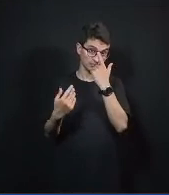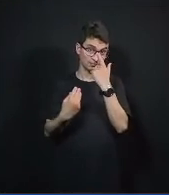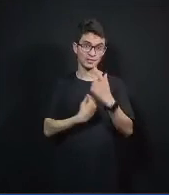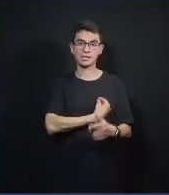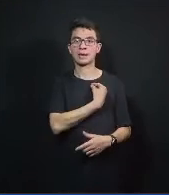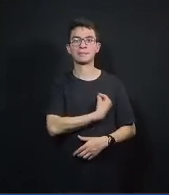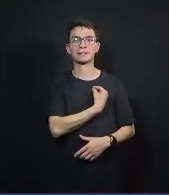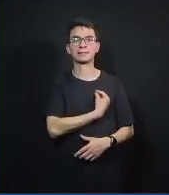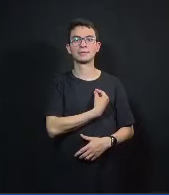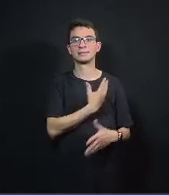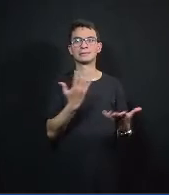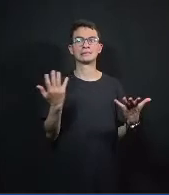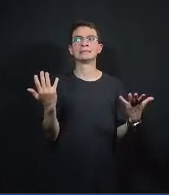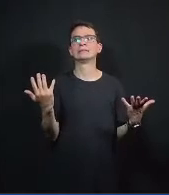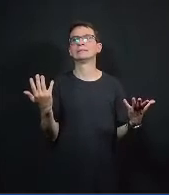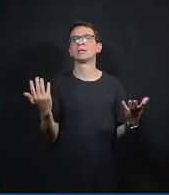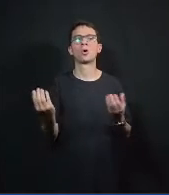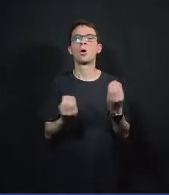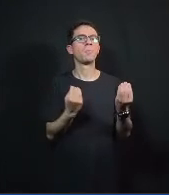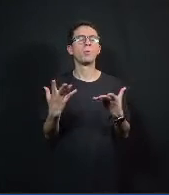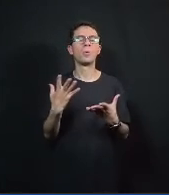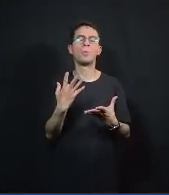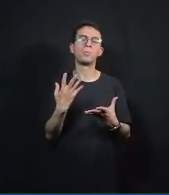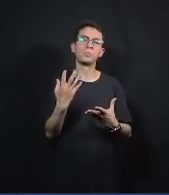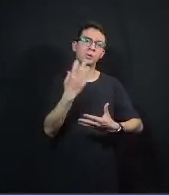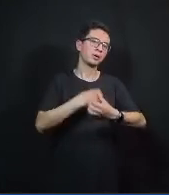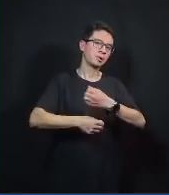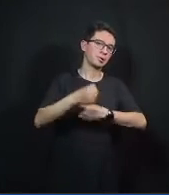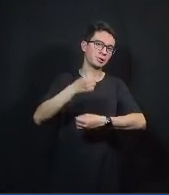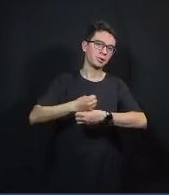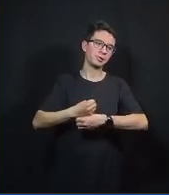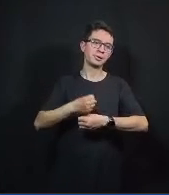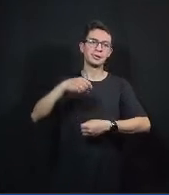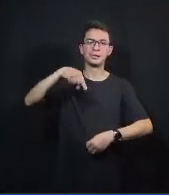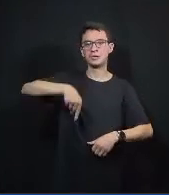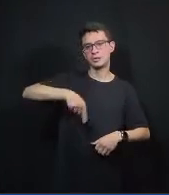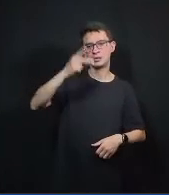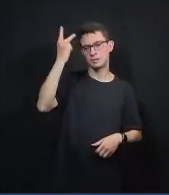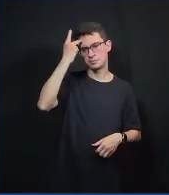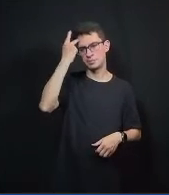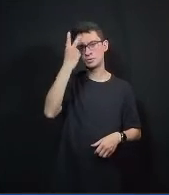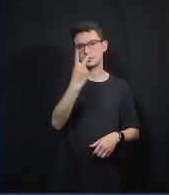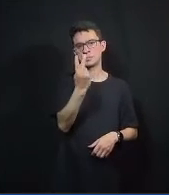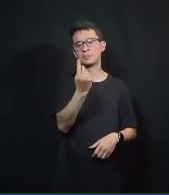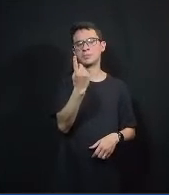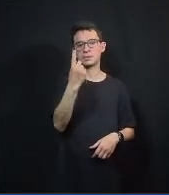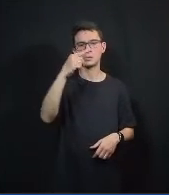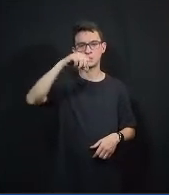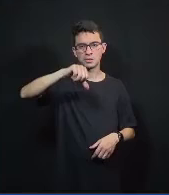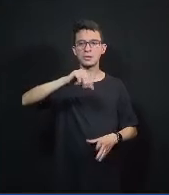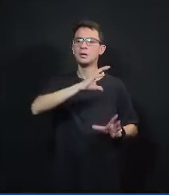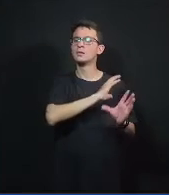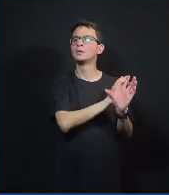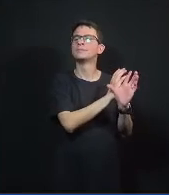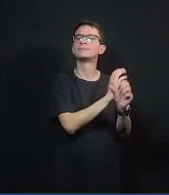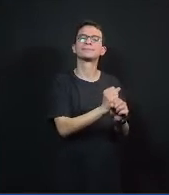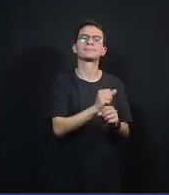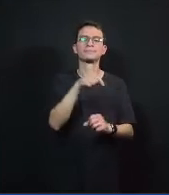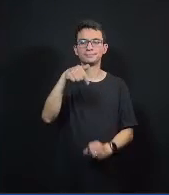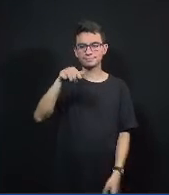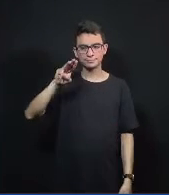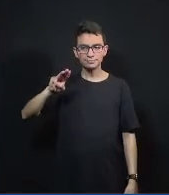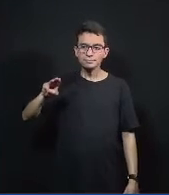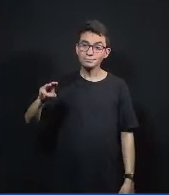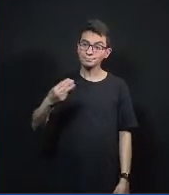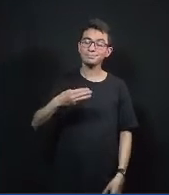uma coisa trivial. No ano de 2019, aqui no estado de São Paulo, nós realizamos atendimento de mais de 7 milhões de eleitores.